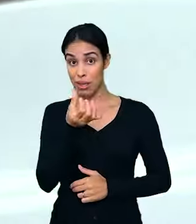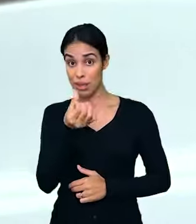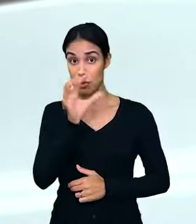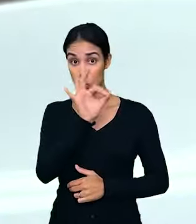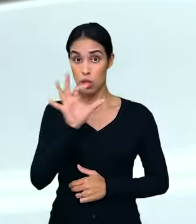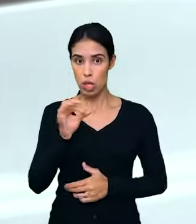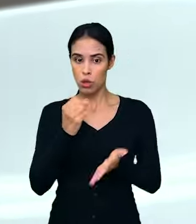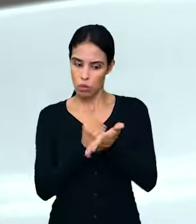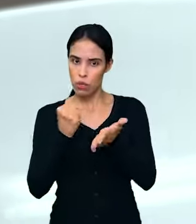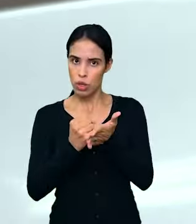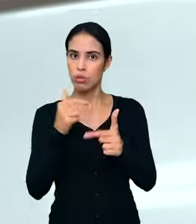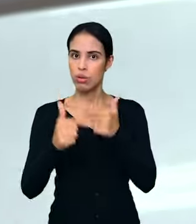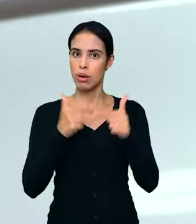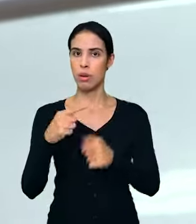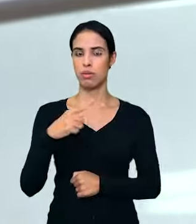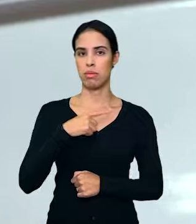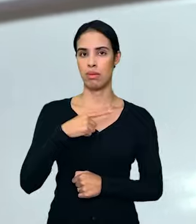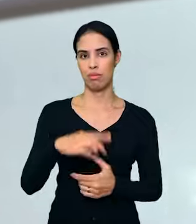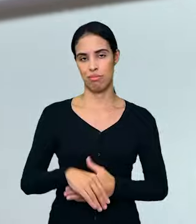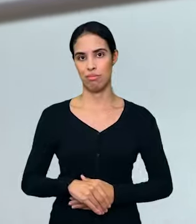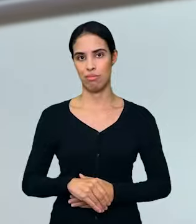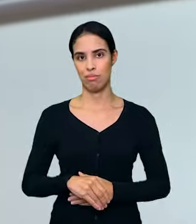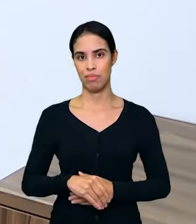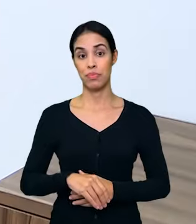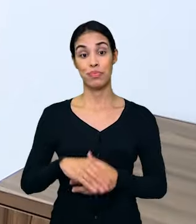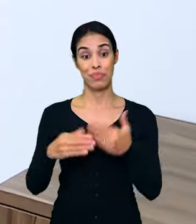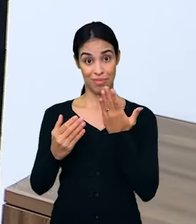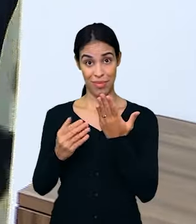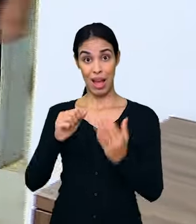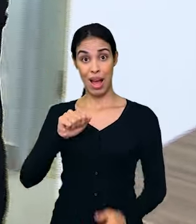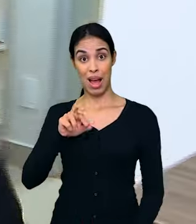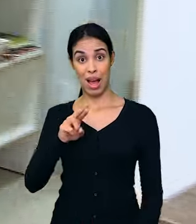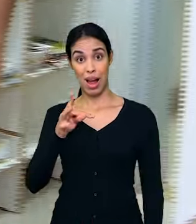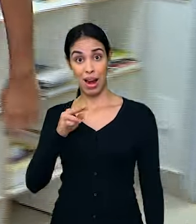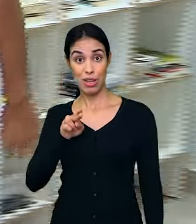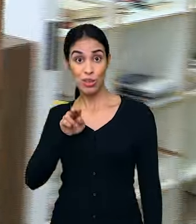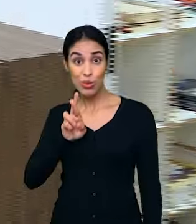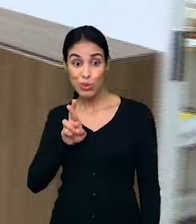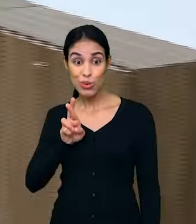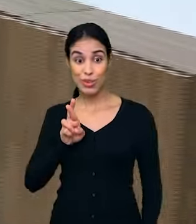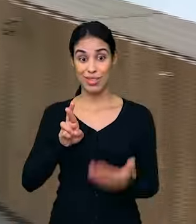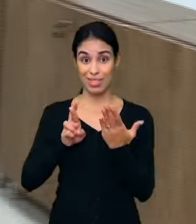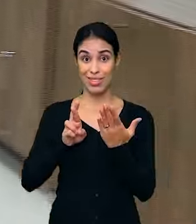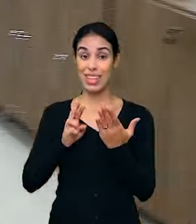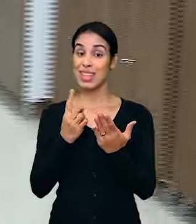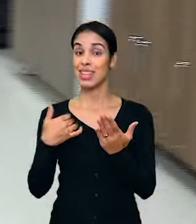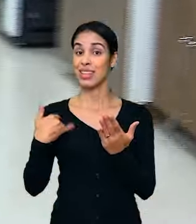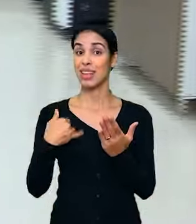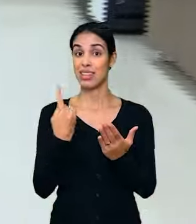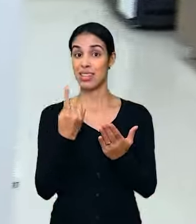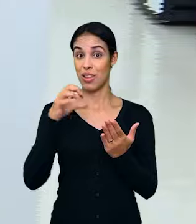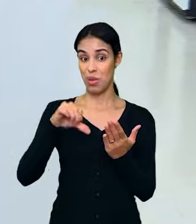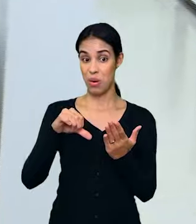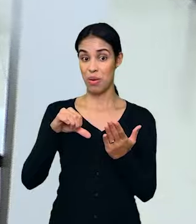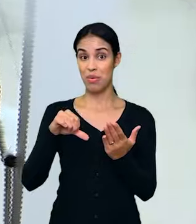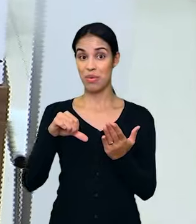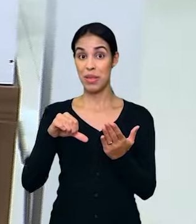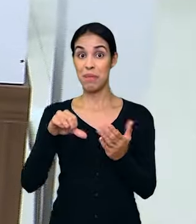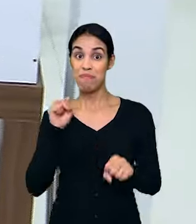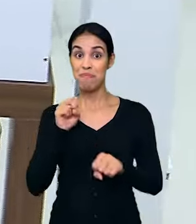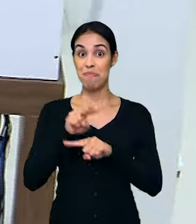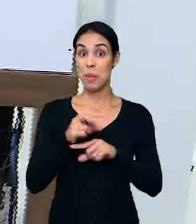vínculo empregatício intermediado pela carteira de trabalho. Arthur faz parte disso sem nem saber. Com 19 anos, ele está